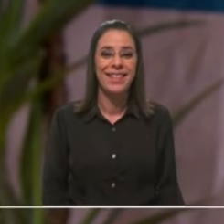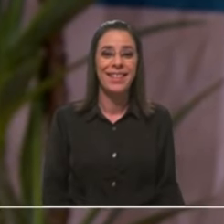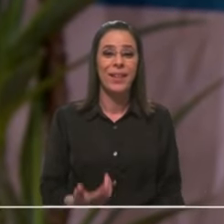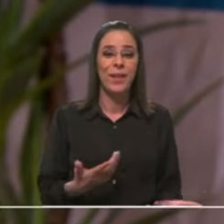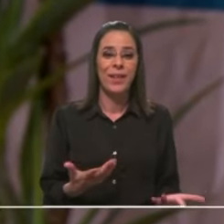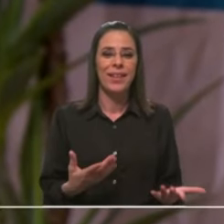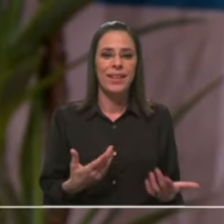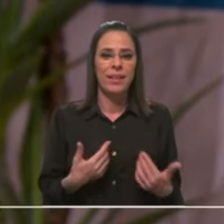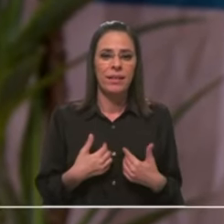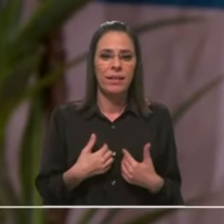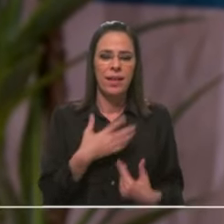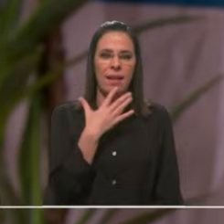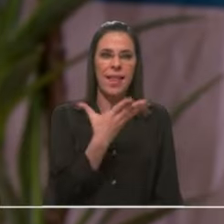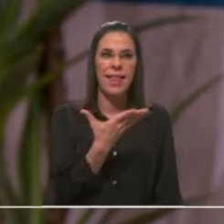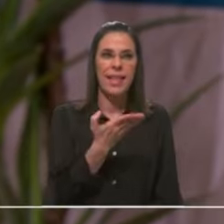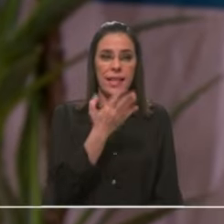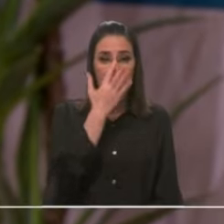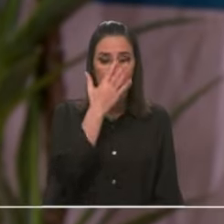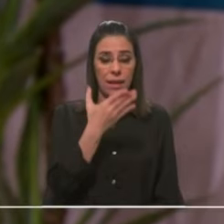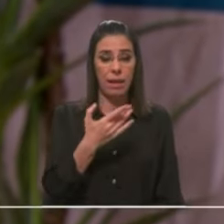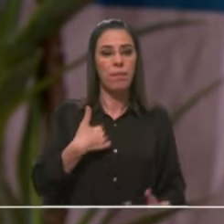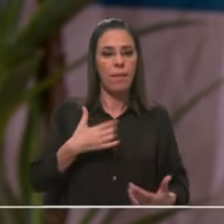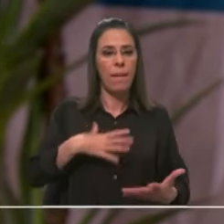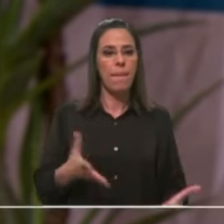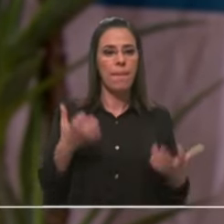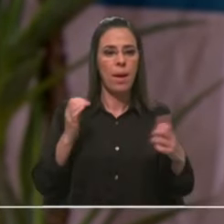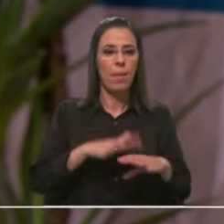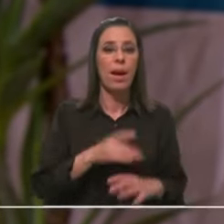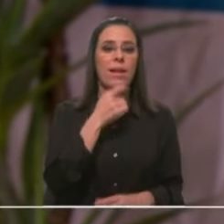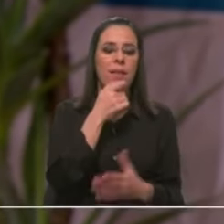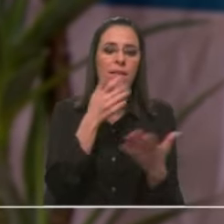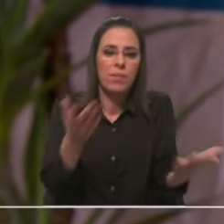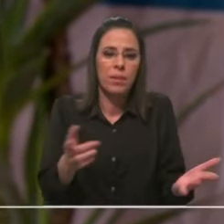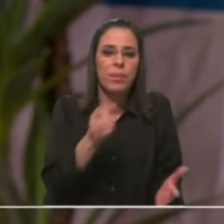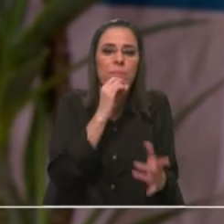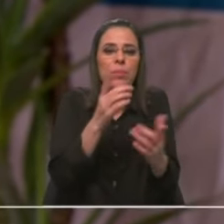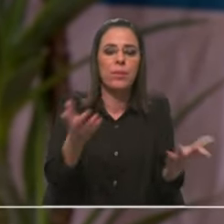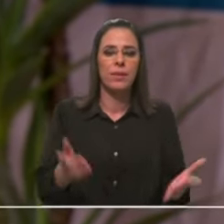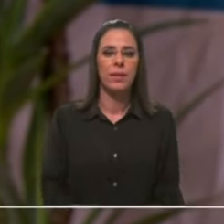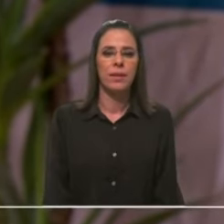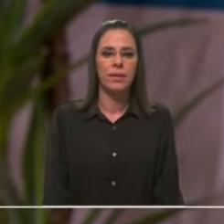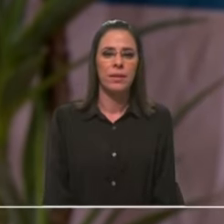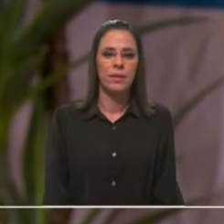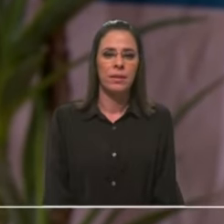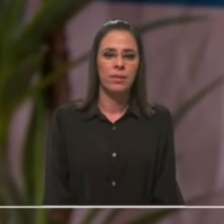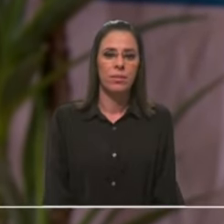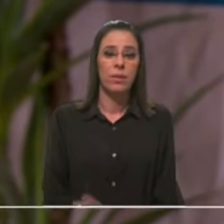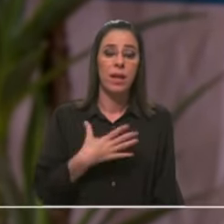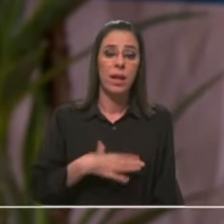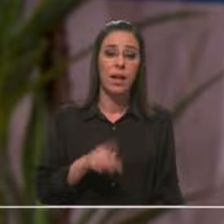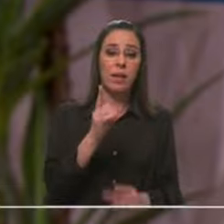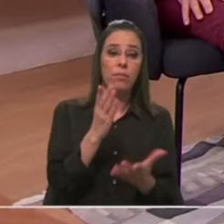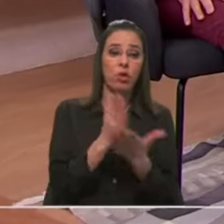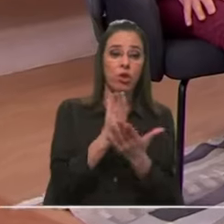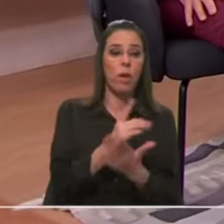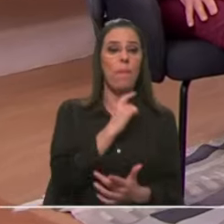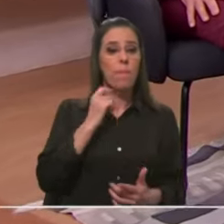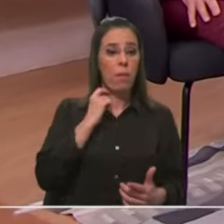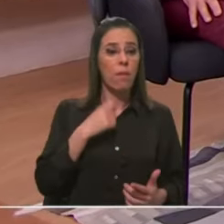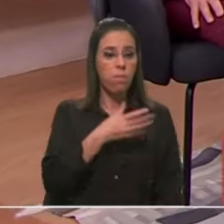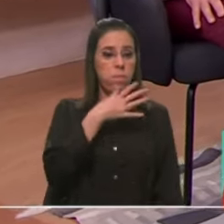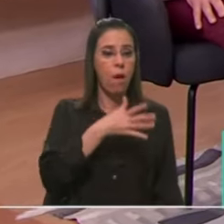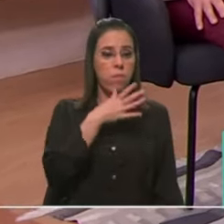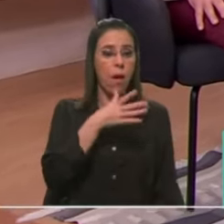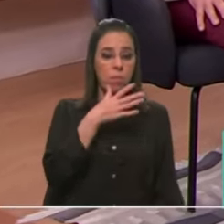quando eu eu tinha 17 anos e portanto quis ir para o seminário Sim provavelmente e e quis ir para o seminário e quis ser padre